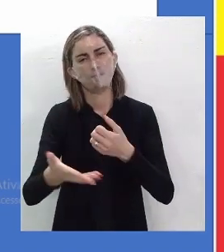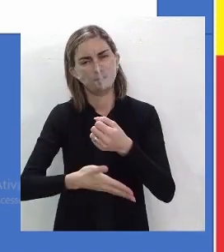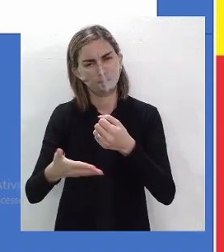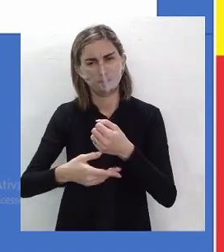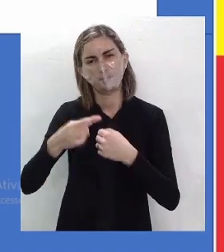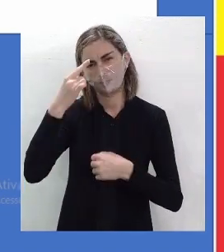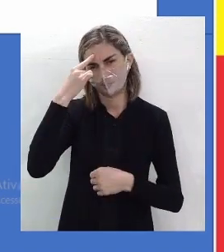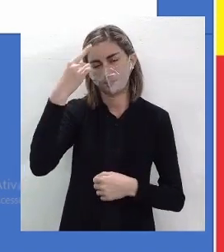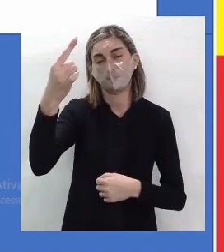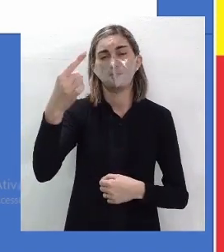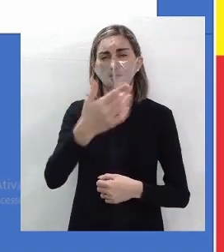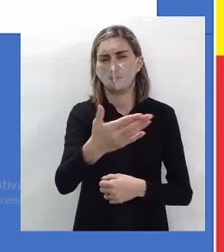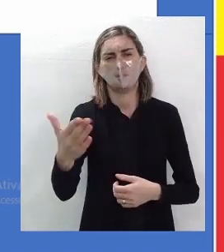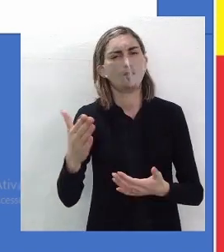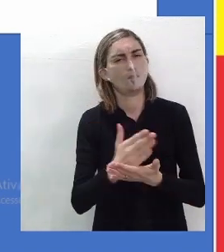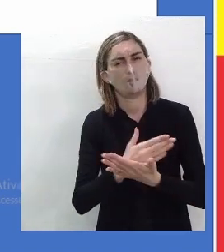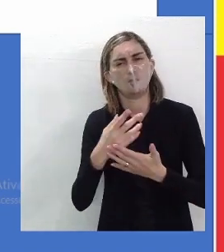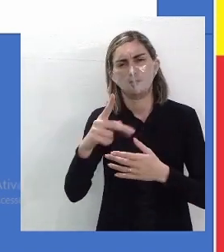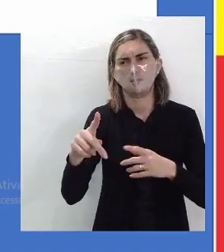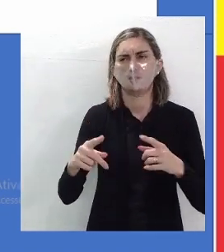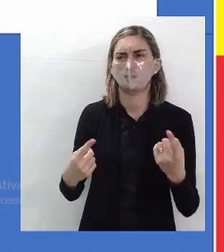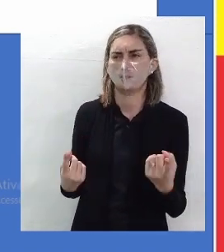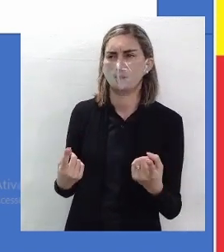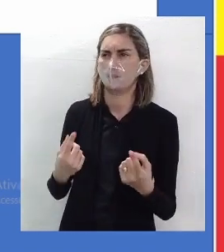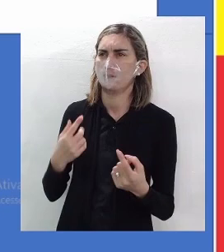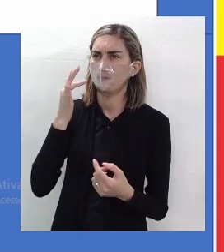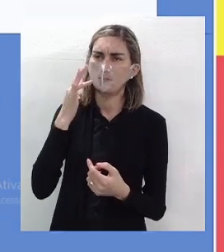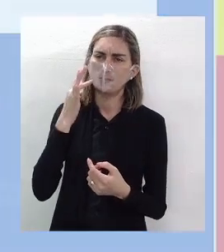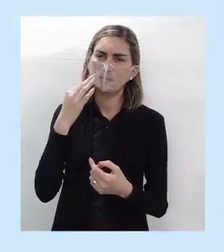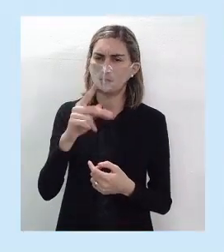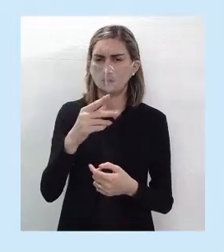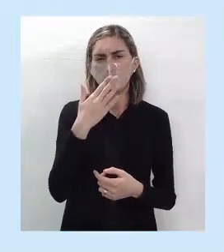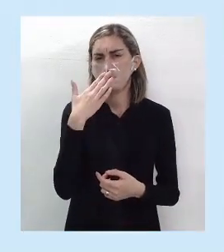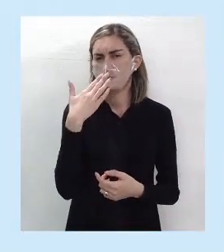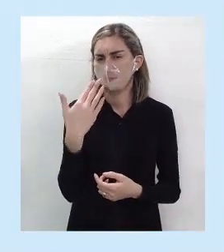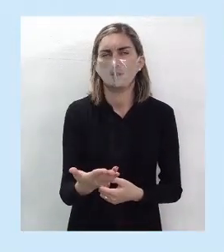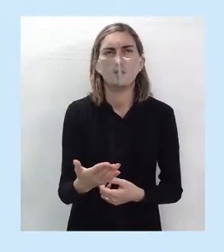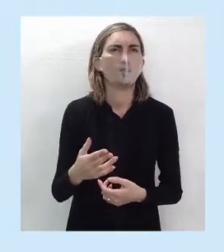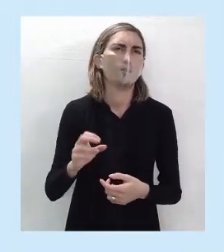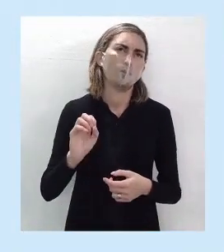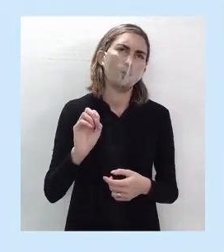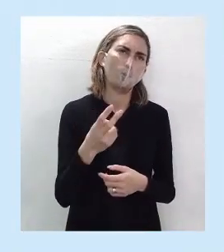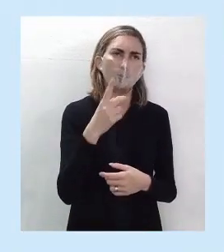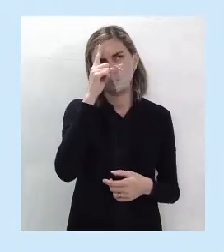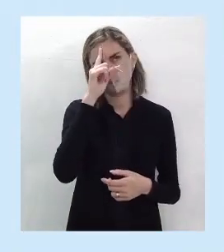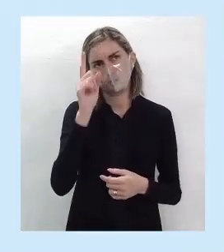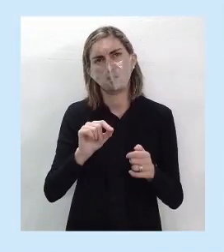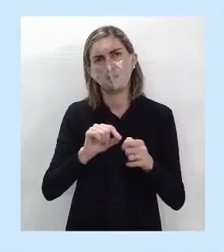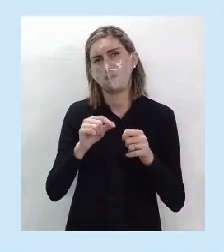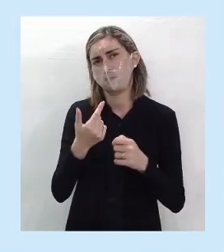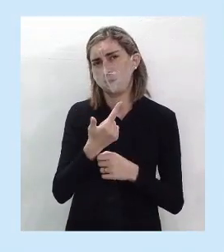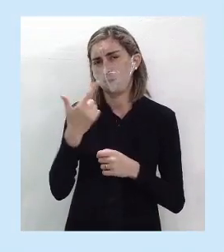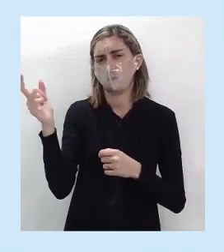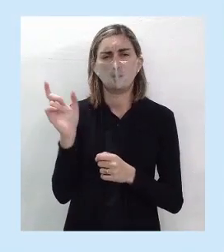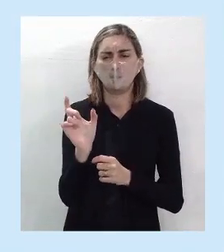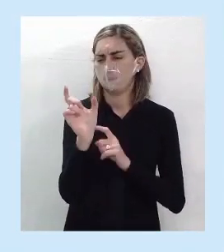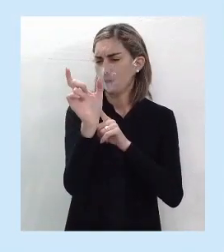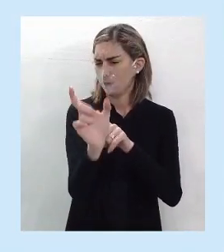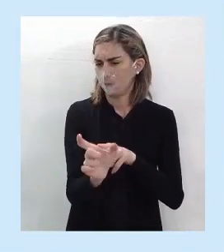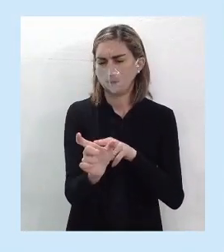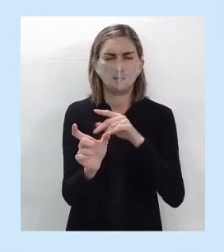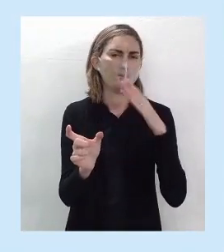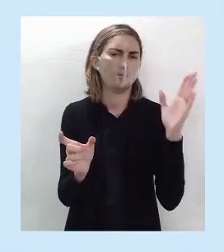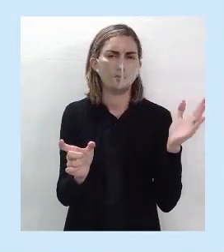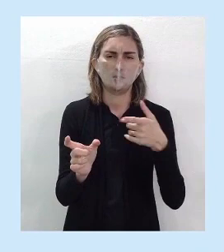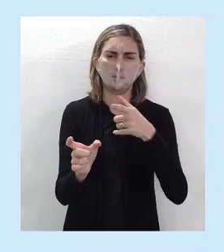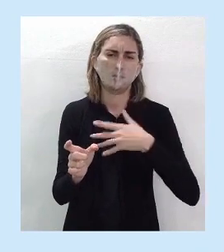A ideia é que talvez você pegue aquela sua fruta preferida, ou então, não sei, faça com alguma outra palavra de algo